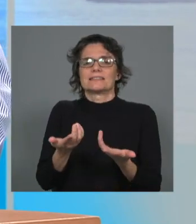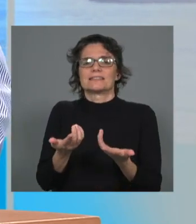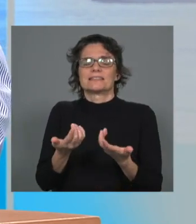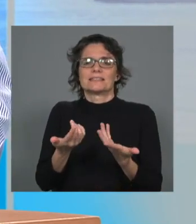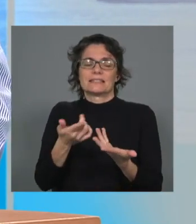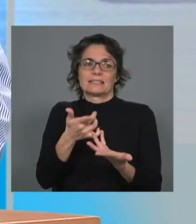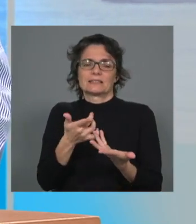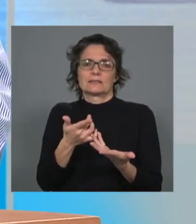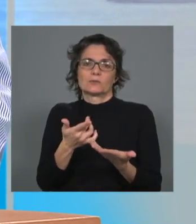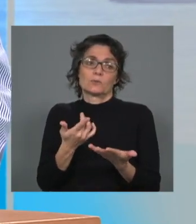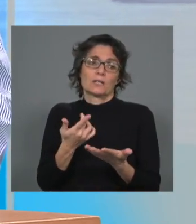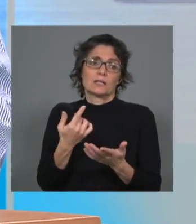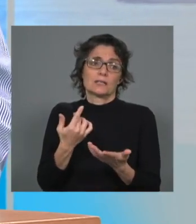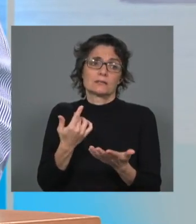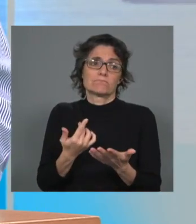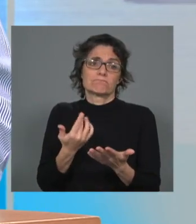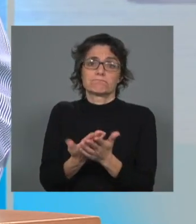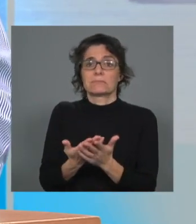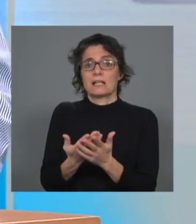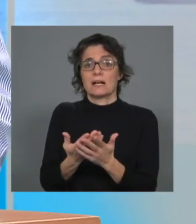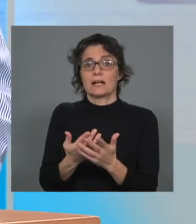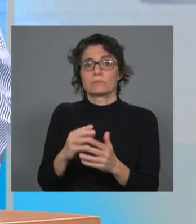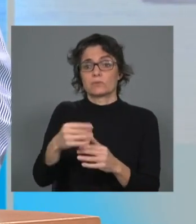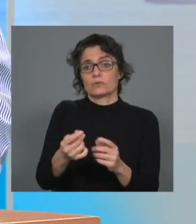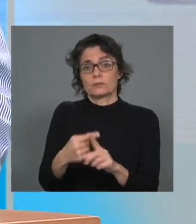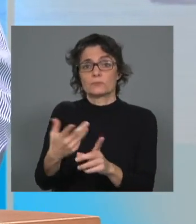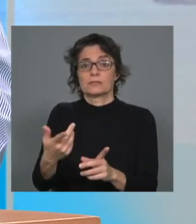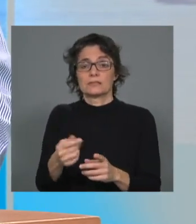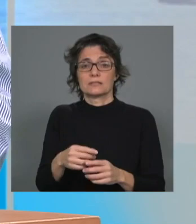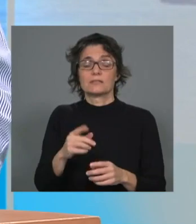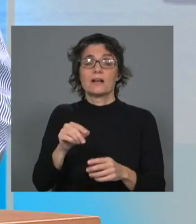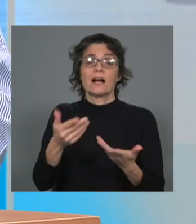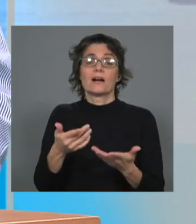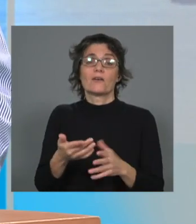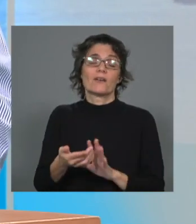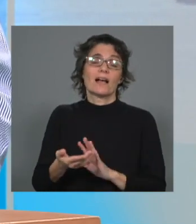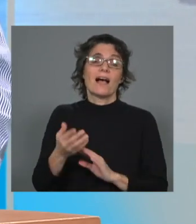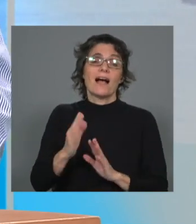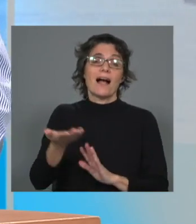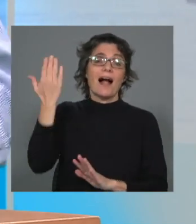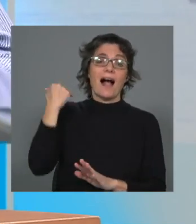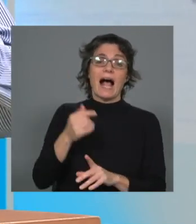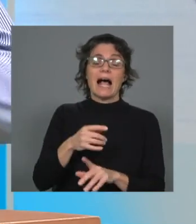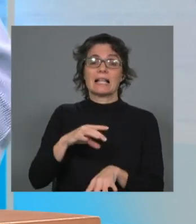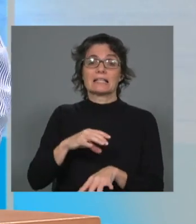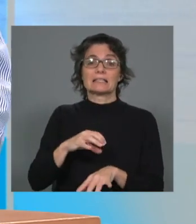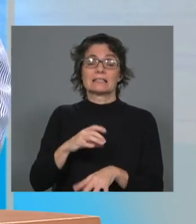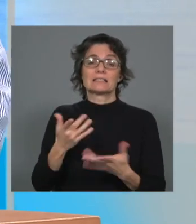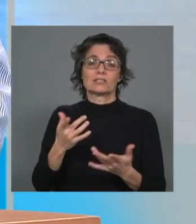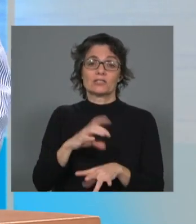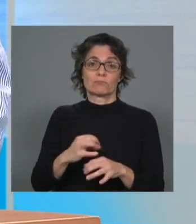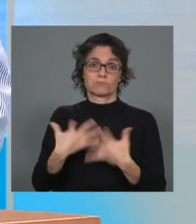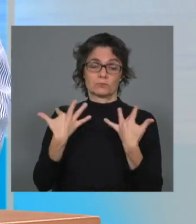altera-se substantivamente. Agora já se diz, boa hora que tive Covid, não é? Porque se tive Covid há 6 meses e nada de mal